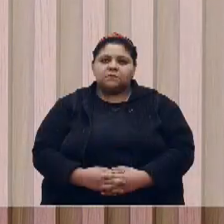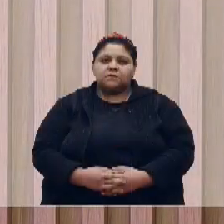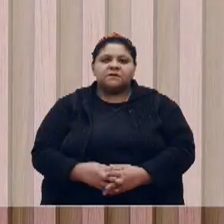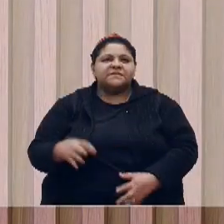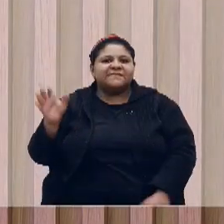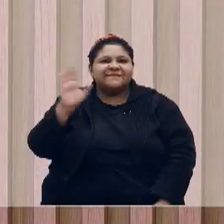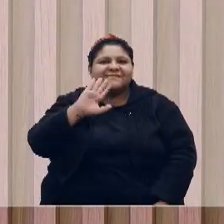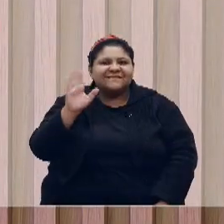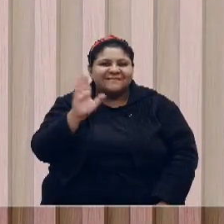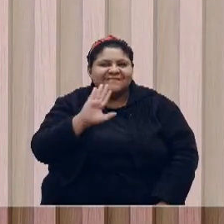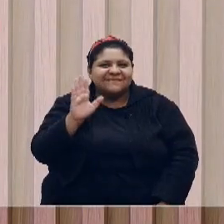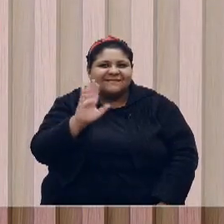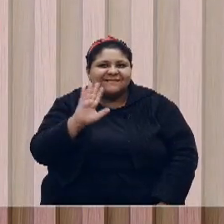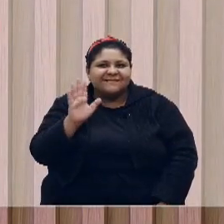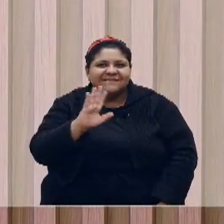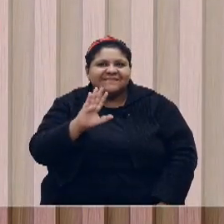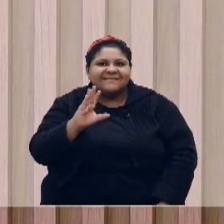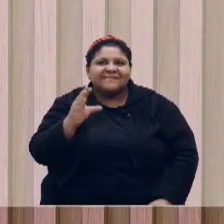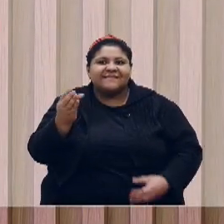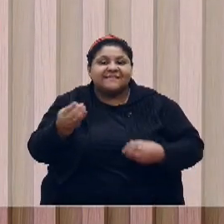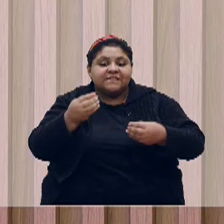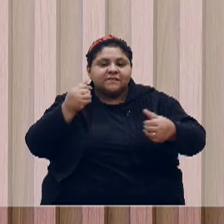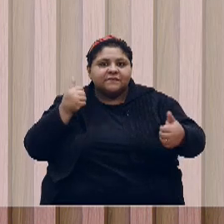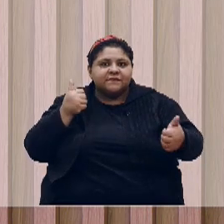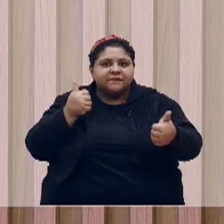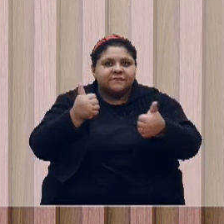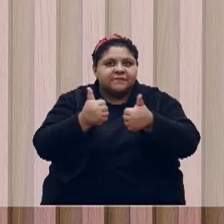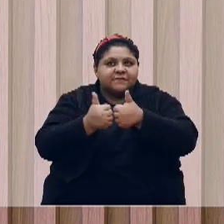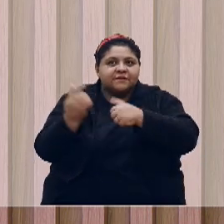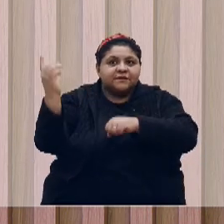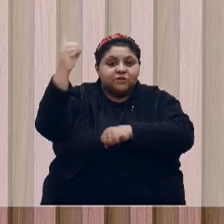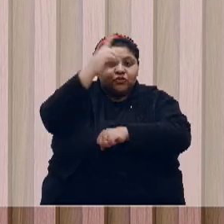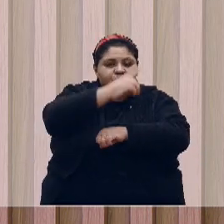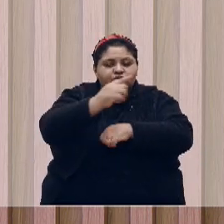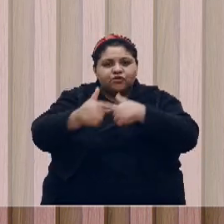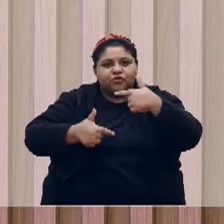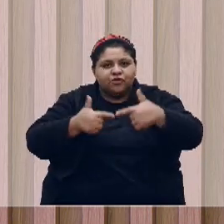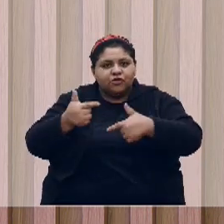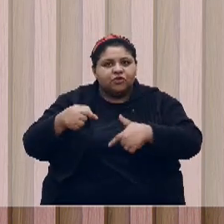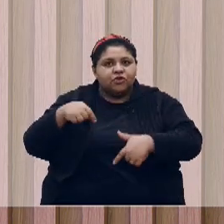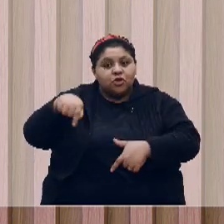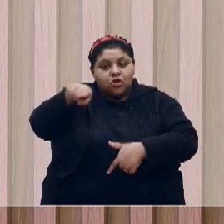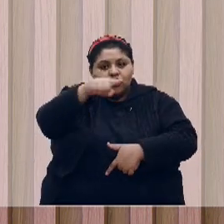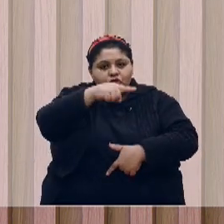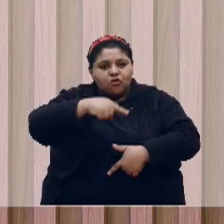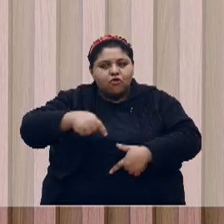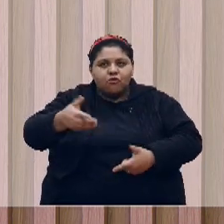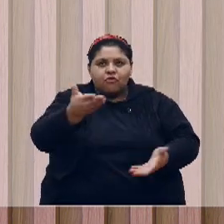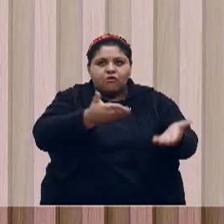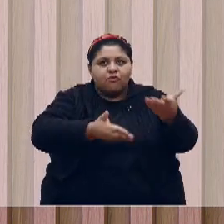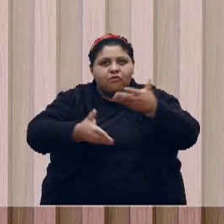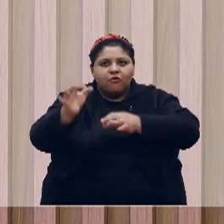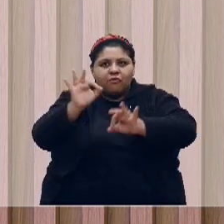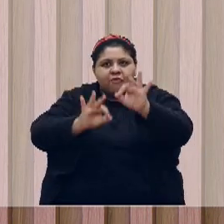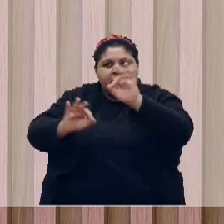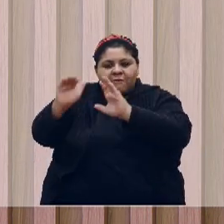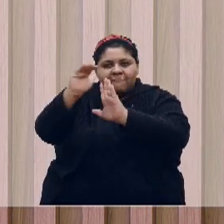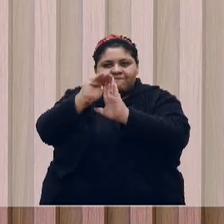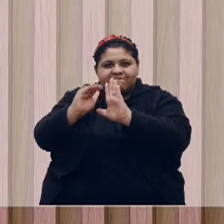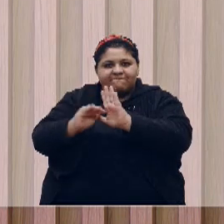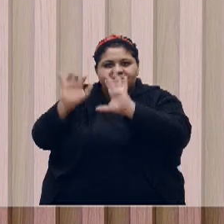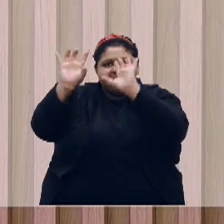Oi, gente! Com a proximidade do Dia do Trabalhador, nós do Entre Elas preparamos um programa muito